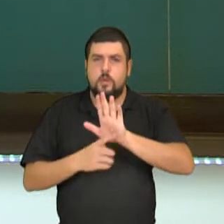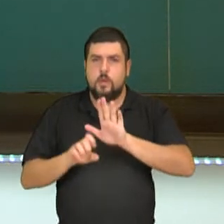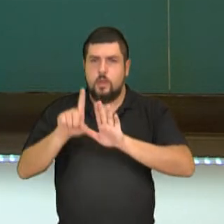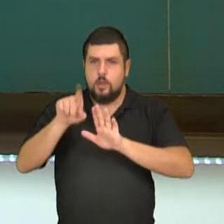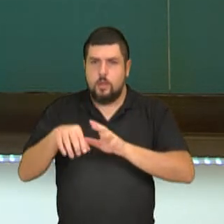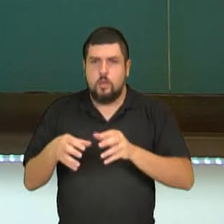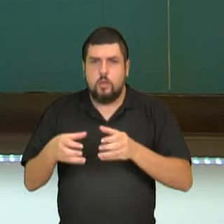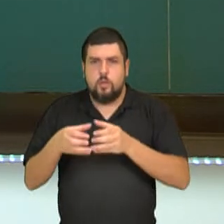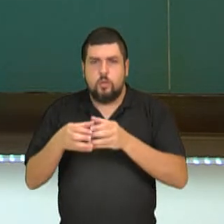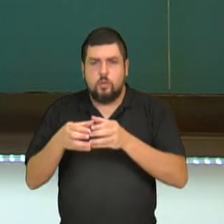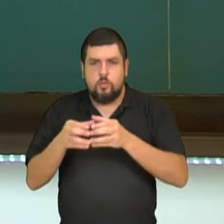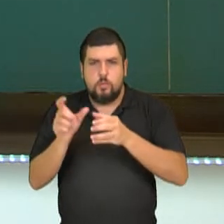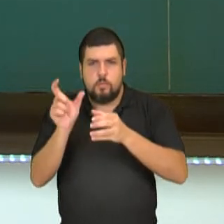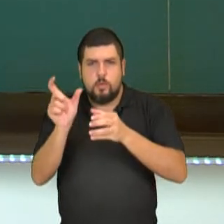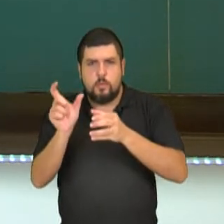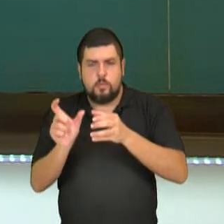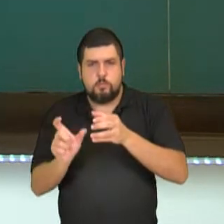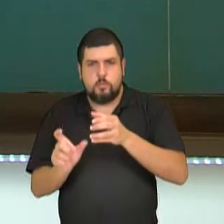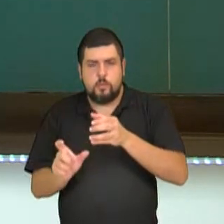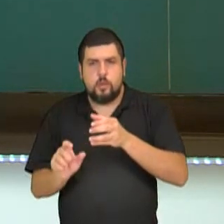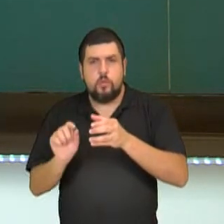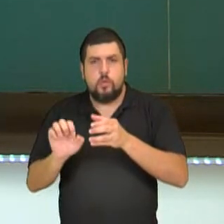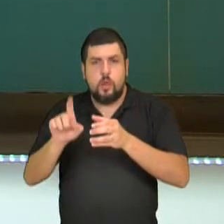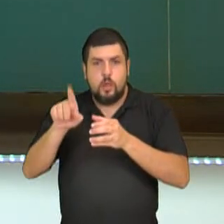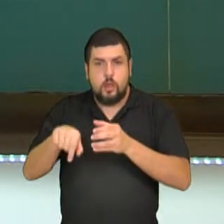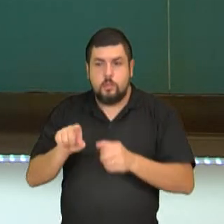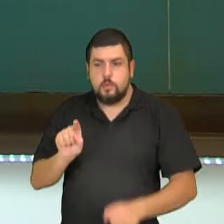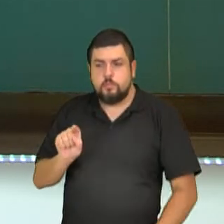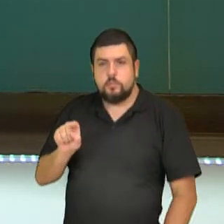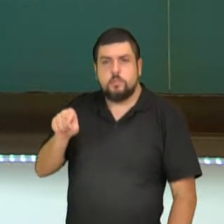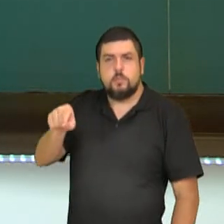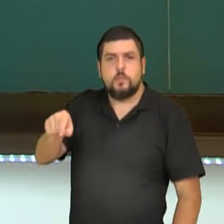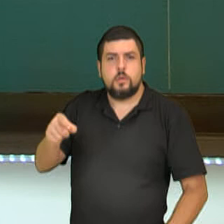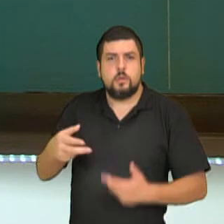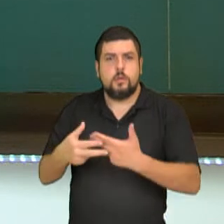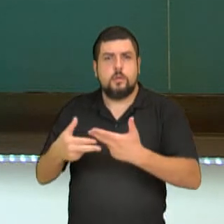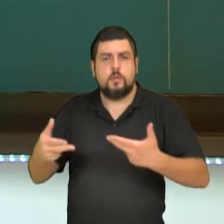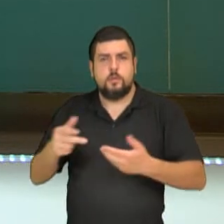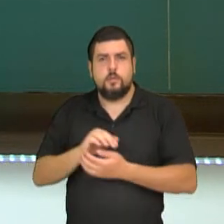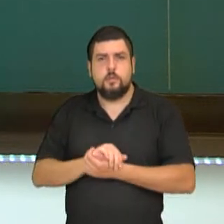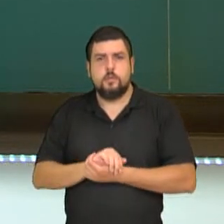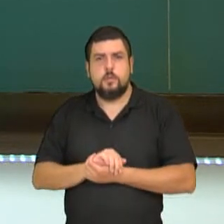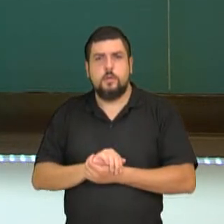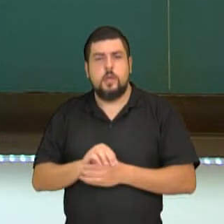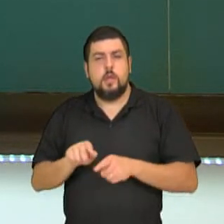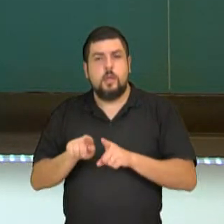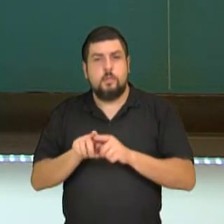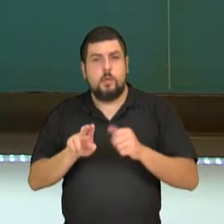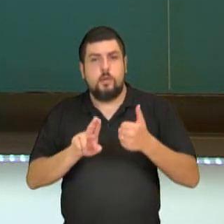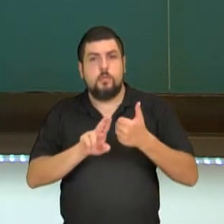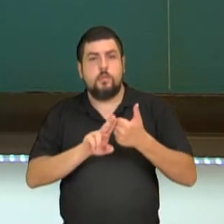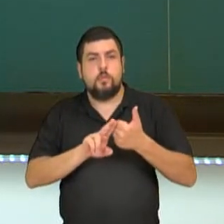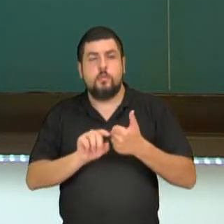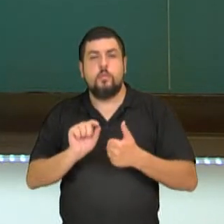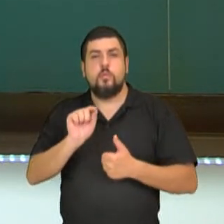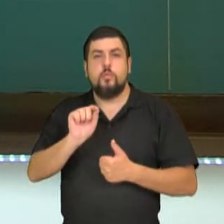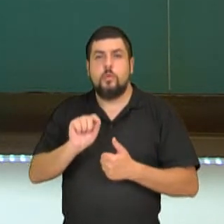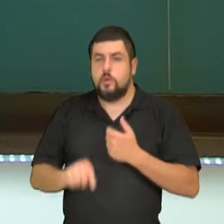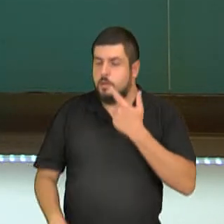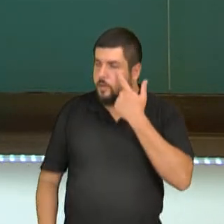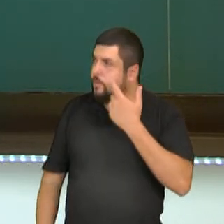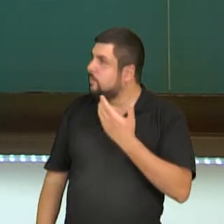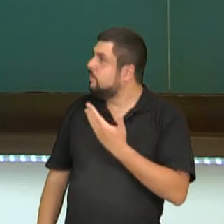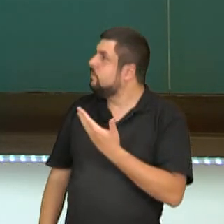de palavras que usamos para indicar algo. E vimos também, então, que esses pronomes são este,